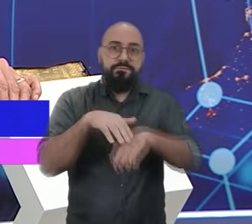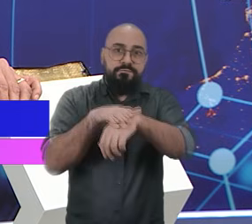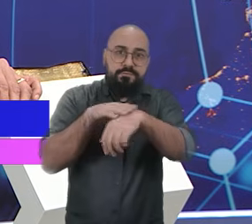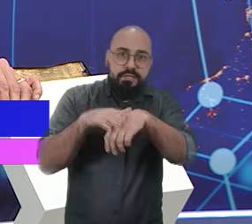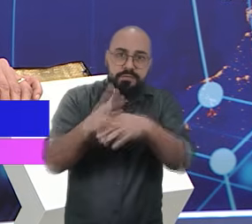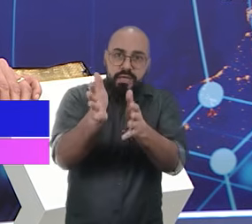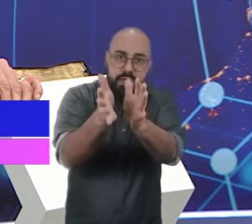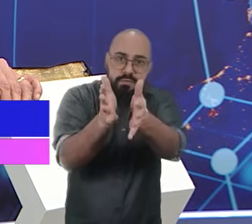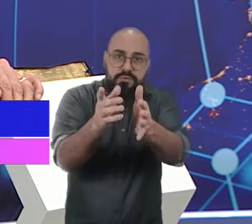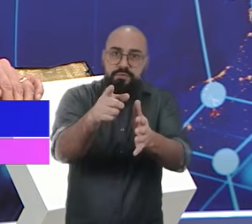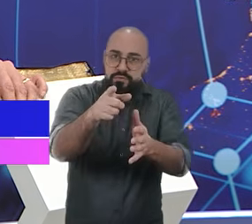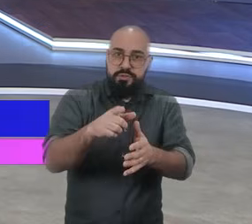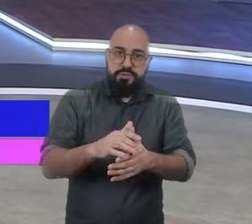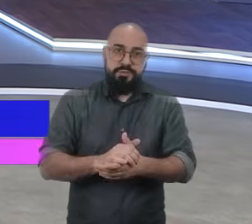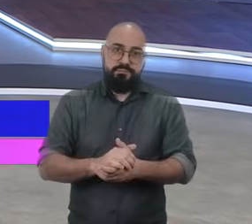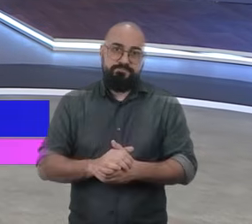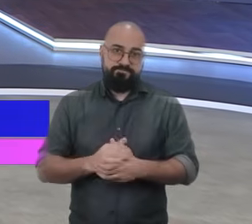você.